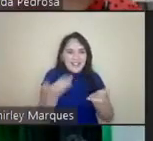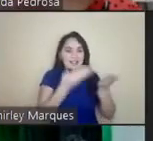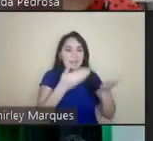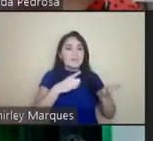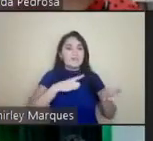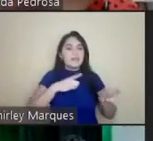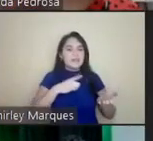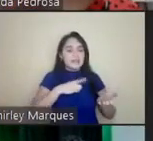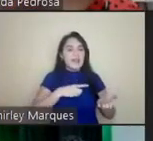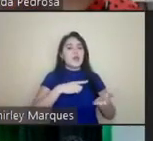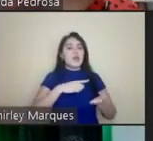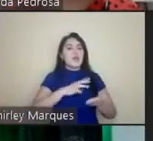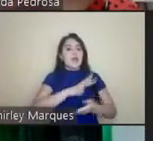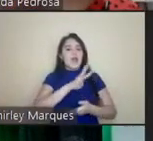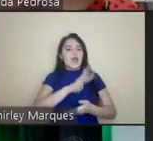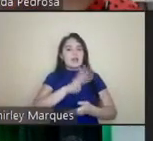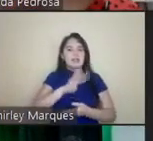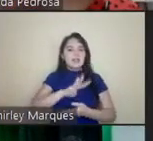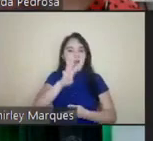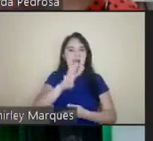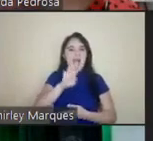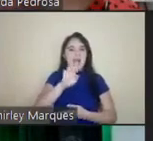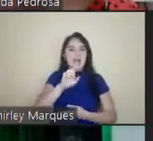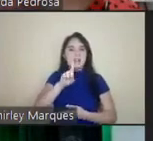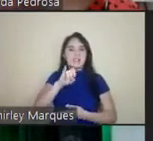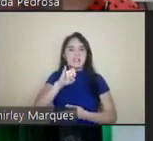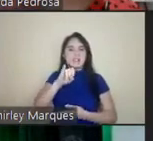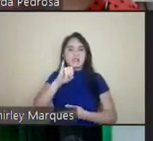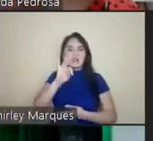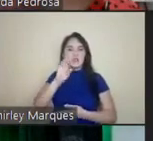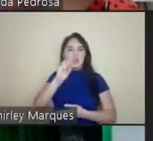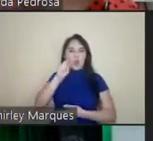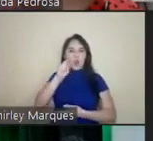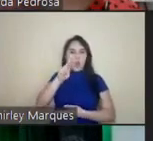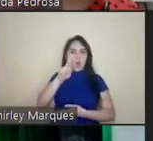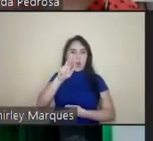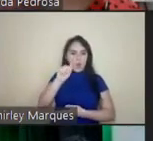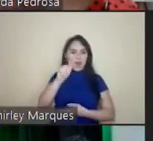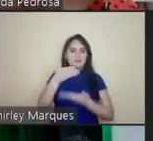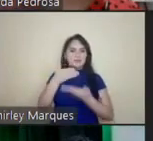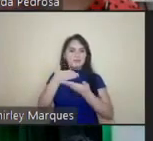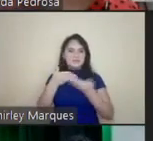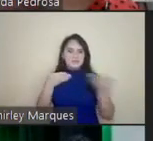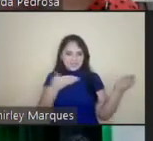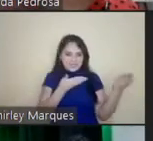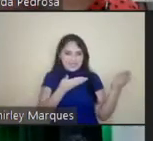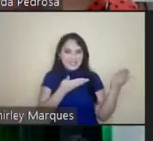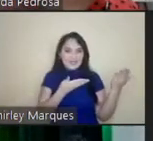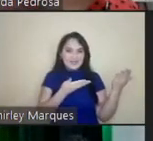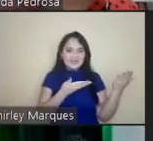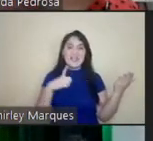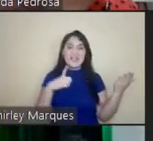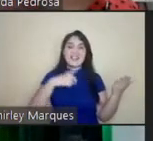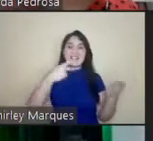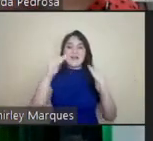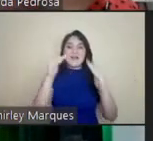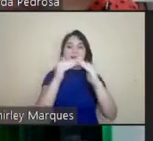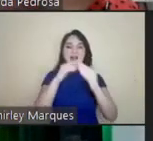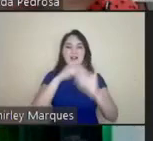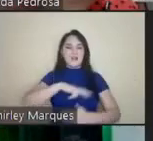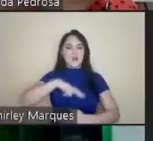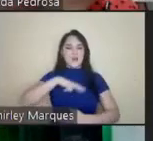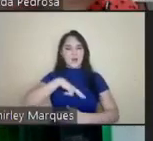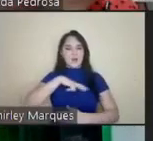editorapenalux.com.br, tem um sistema lá de busca, bota lá, Ouroboro Baobá, ó que beleza, tá na sua casa, esse romance que trata muito